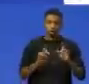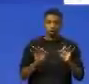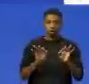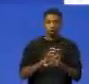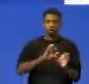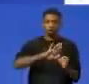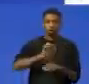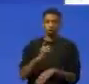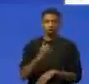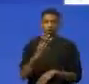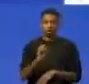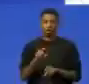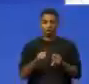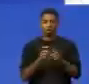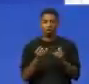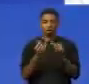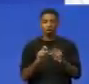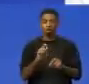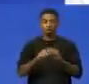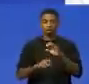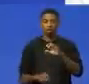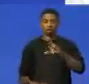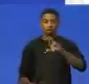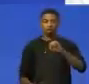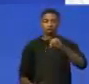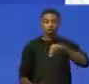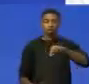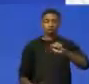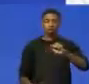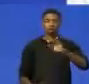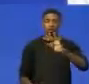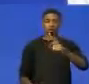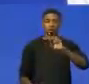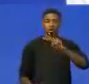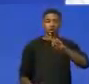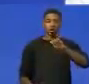Questão 130 fala sobre a cromatografia do papel,